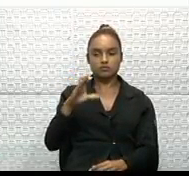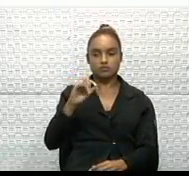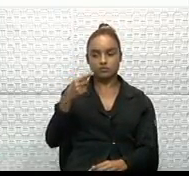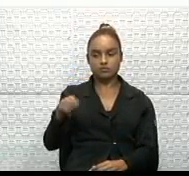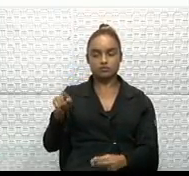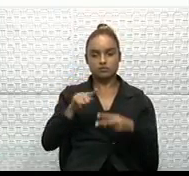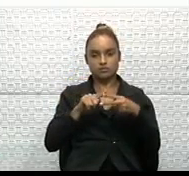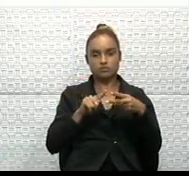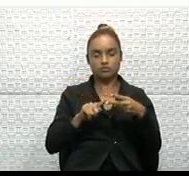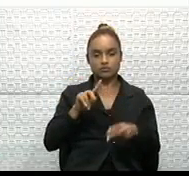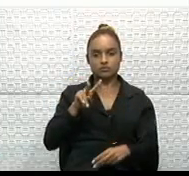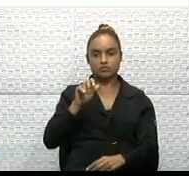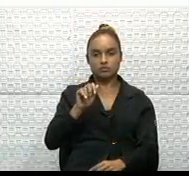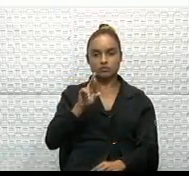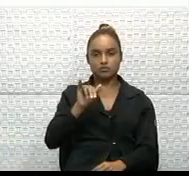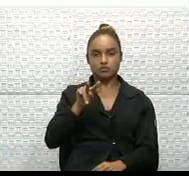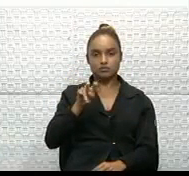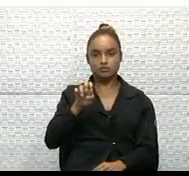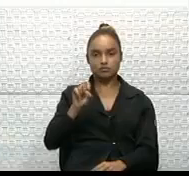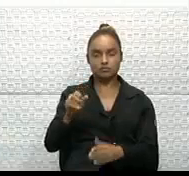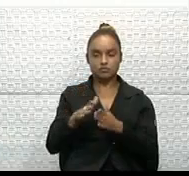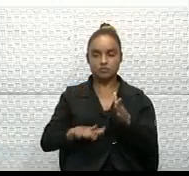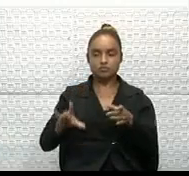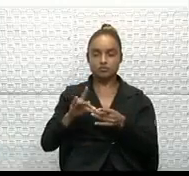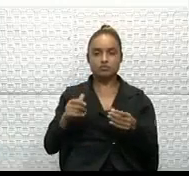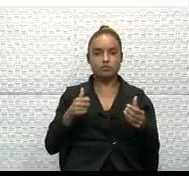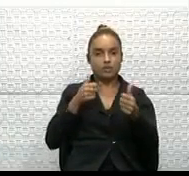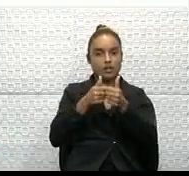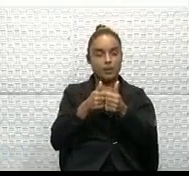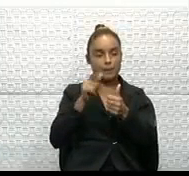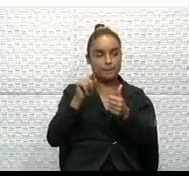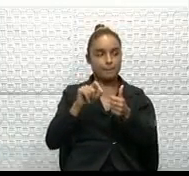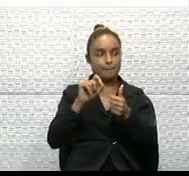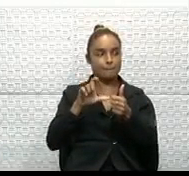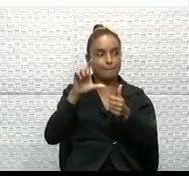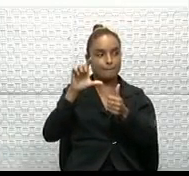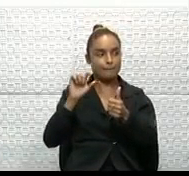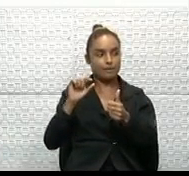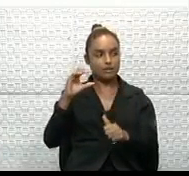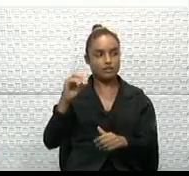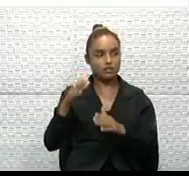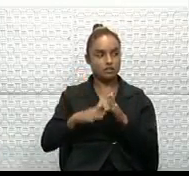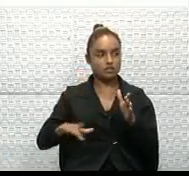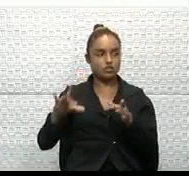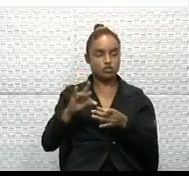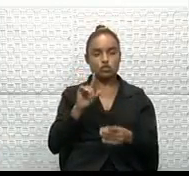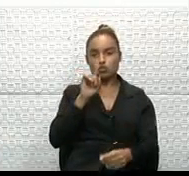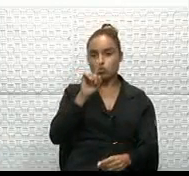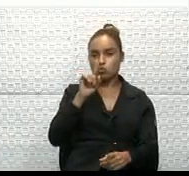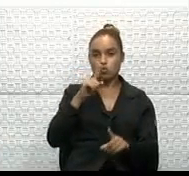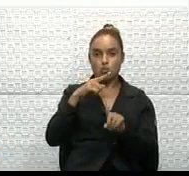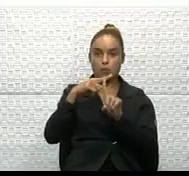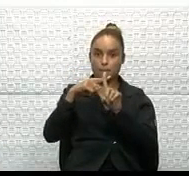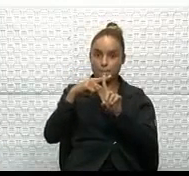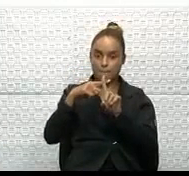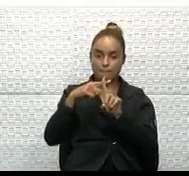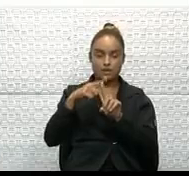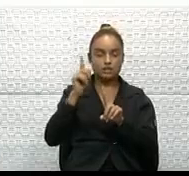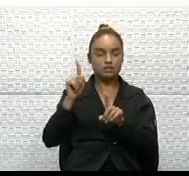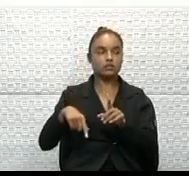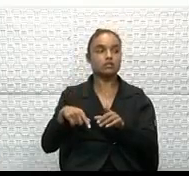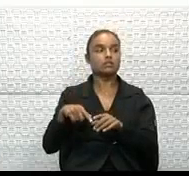variáveis ela é positiva. E quanto mais próximo esse número, esse R, estiver de 1 positivo,